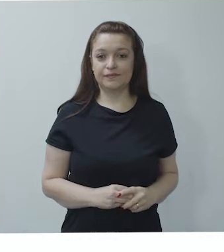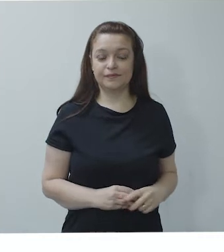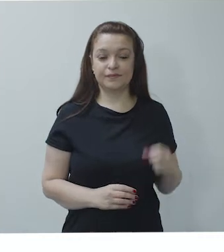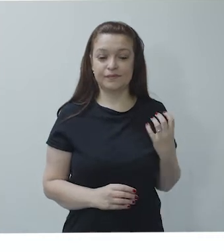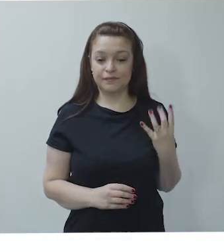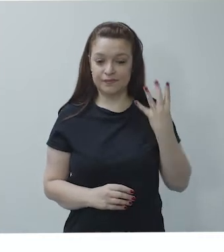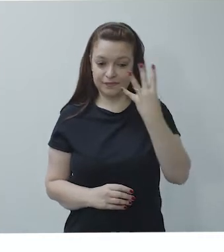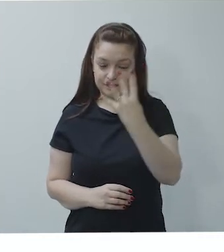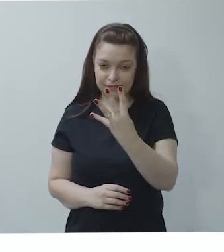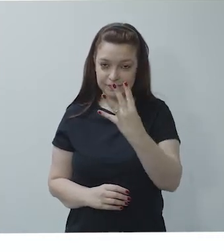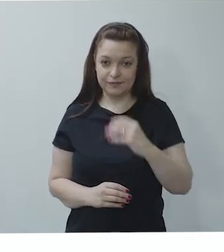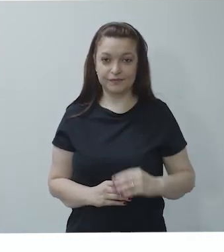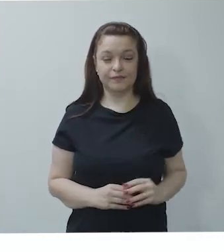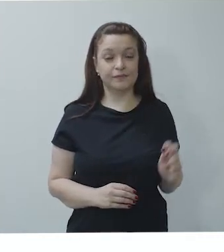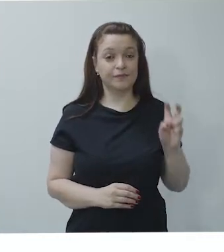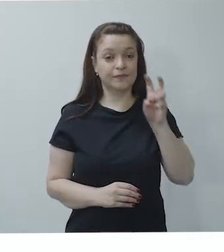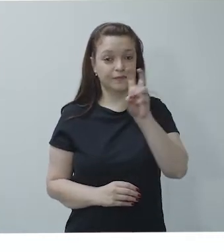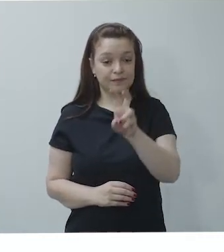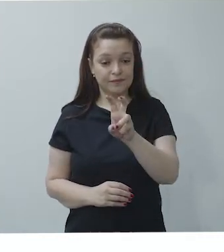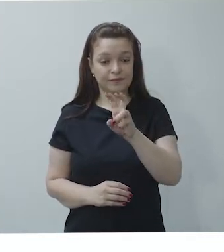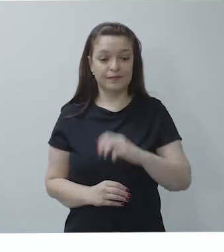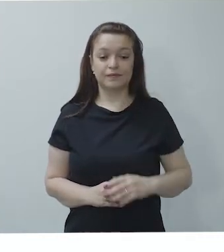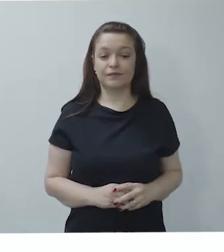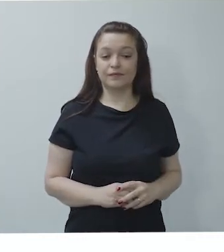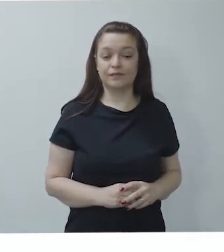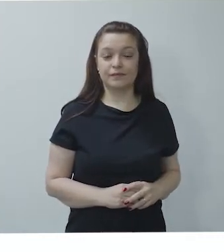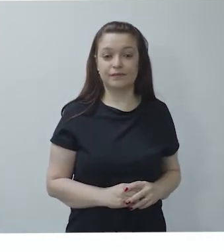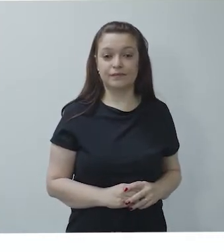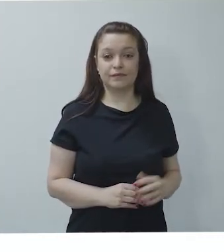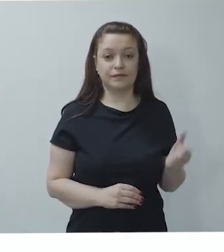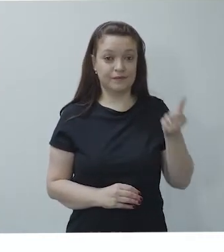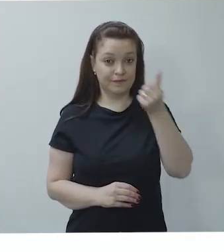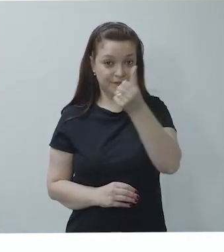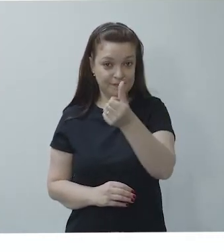três, quatro, cinco,